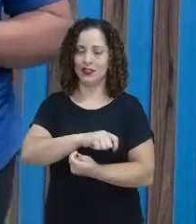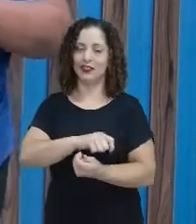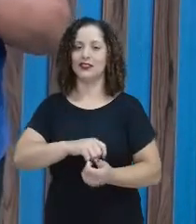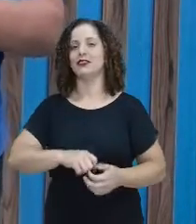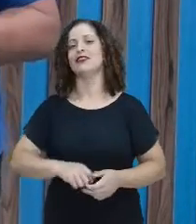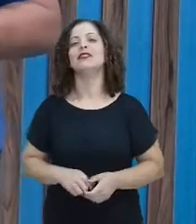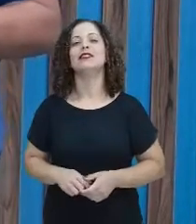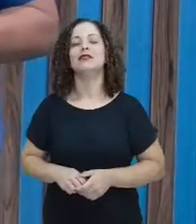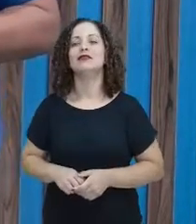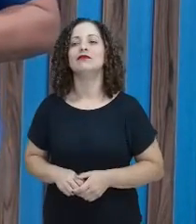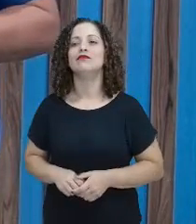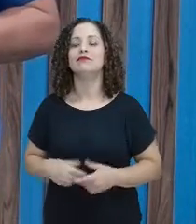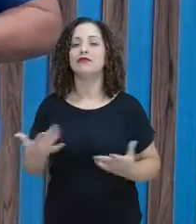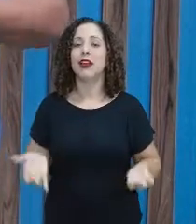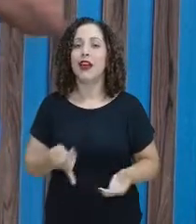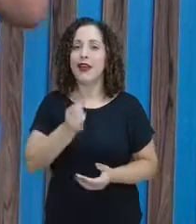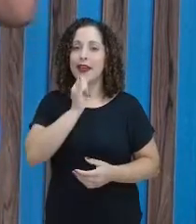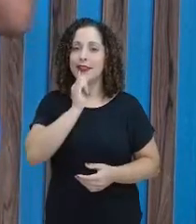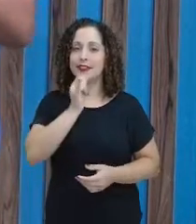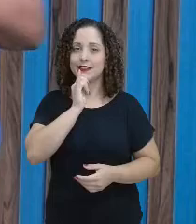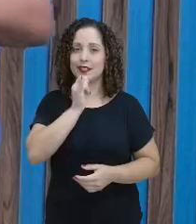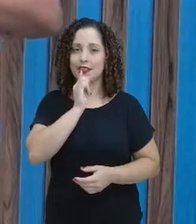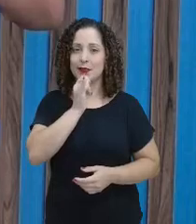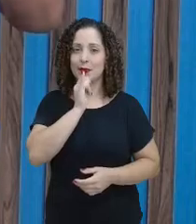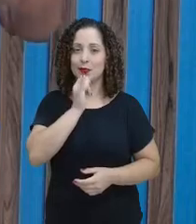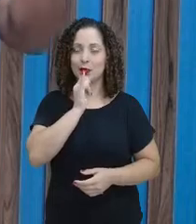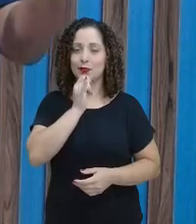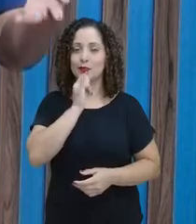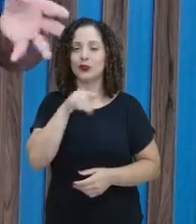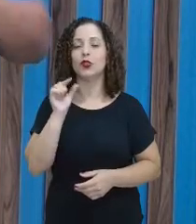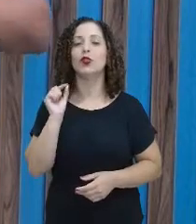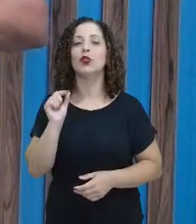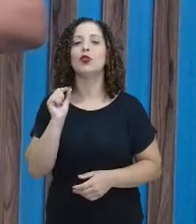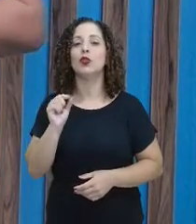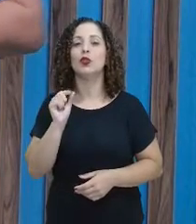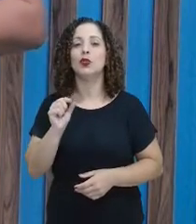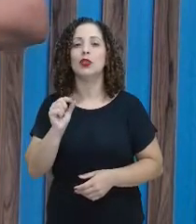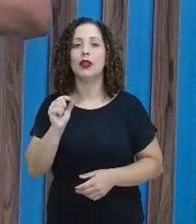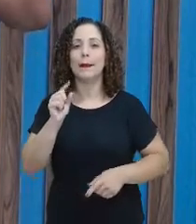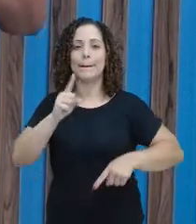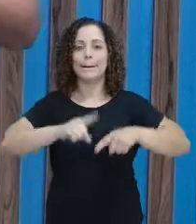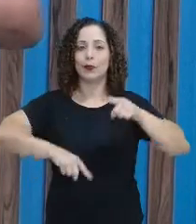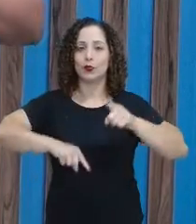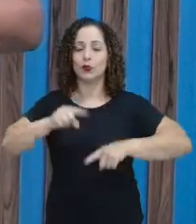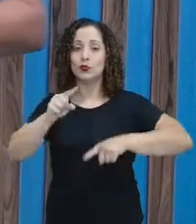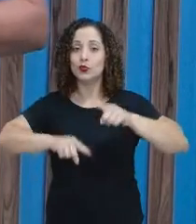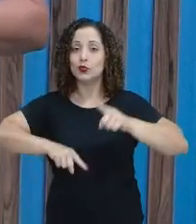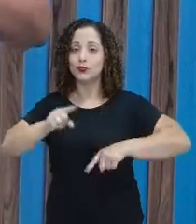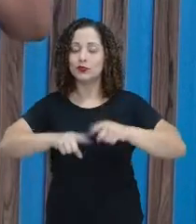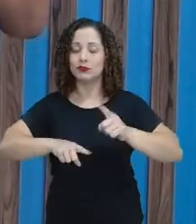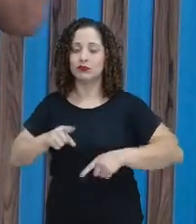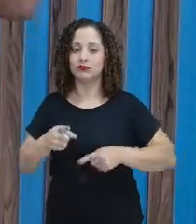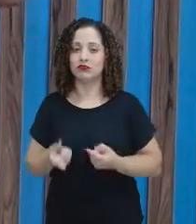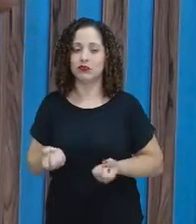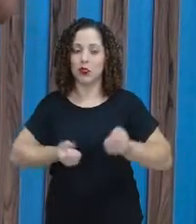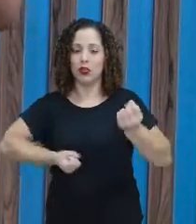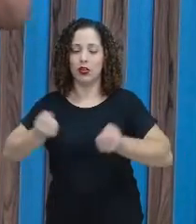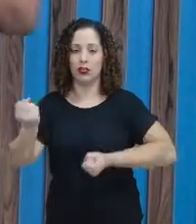colocar. Eu dei como exemplos, por exemplo, as peças que a gente coloca no automóvel.